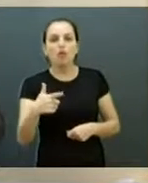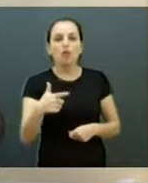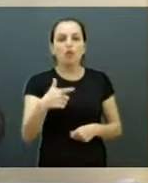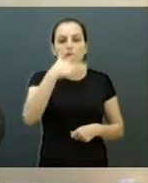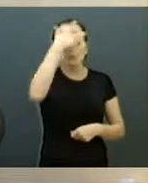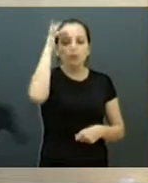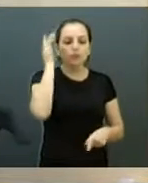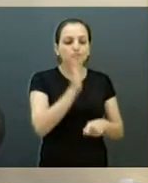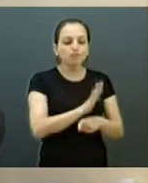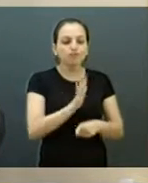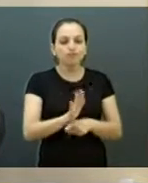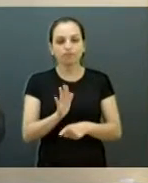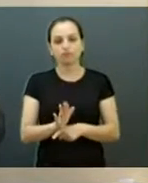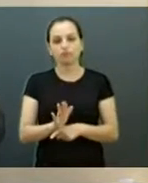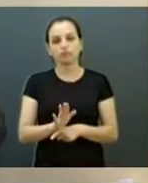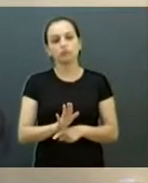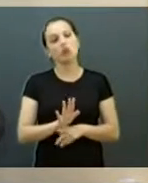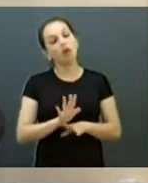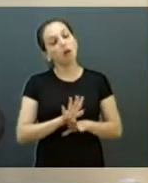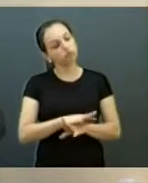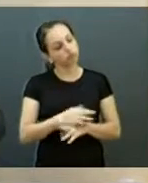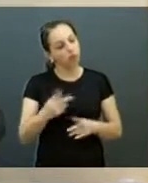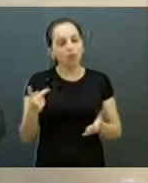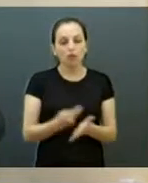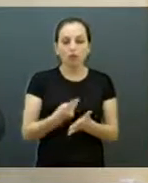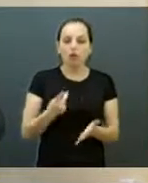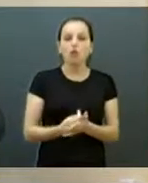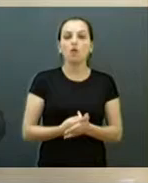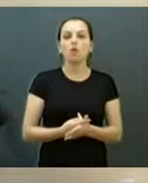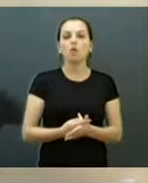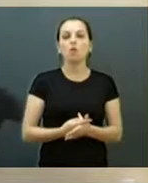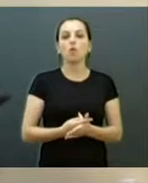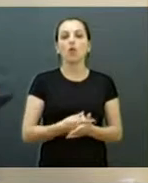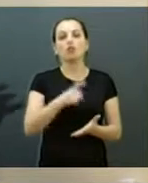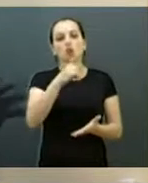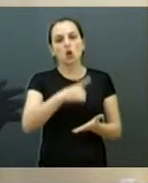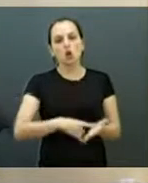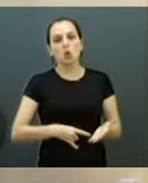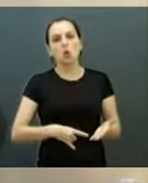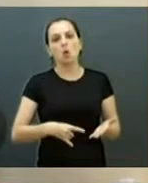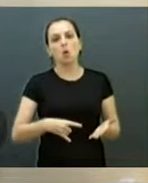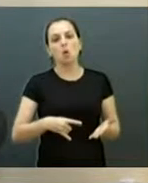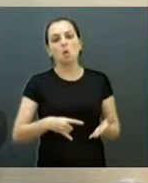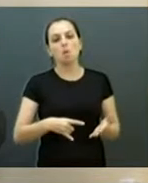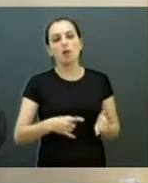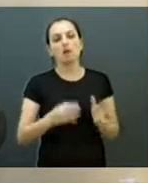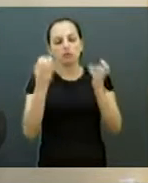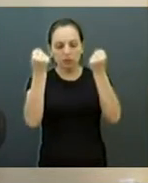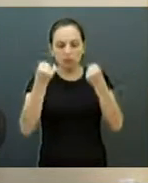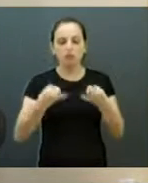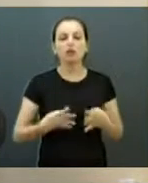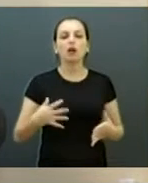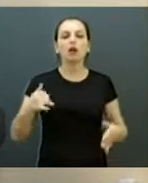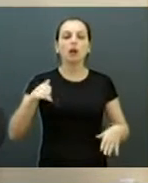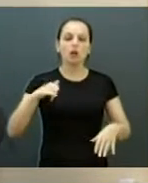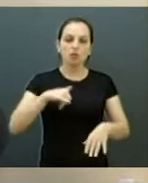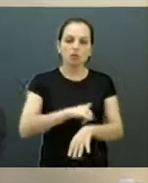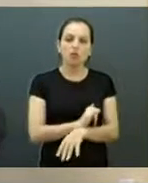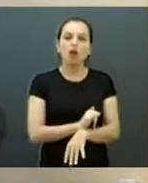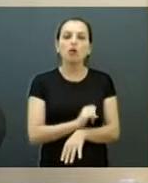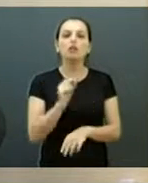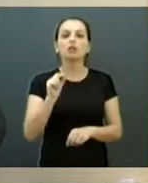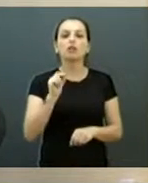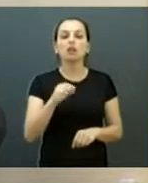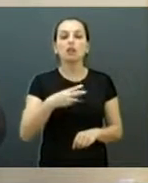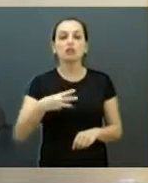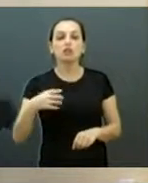e você gasta 30 mil/mês de atestado os atestados um certo ou não eu quero ver a